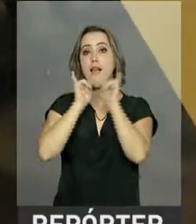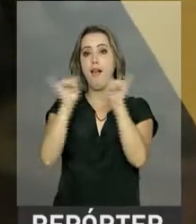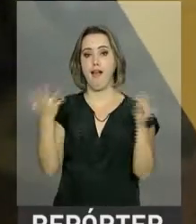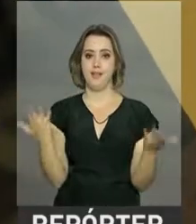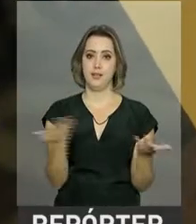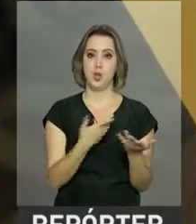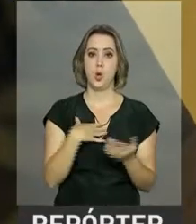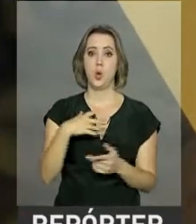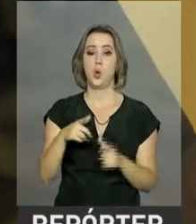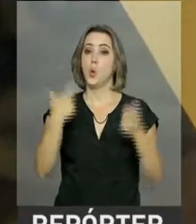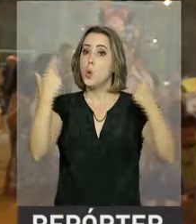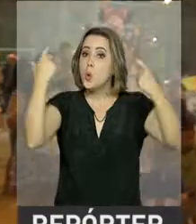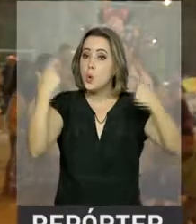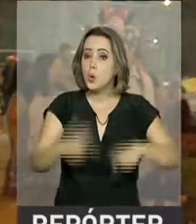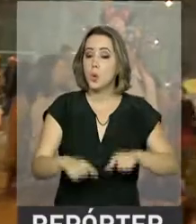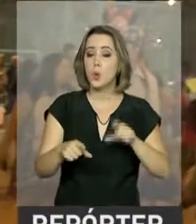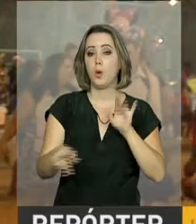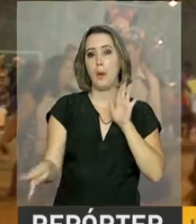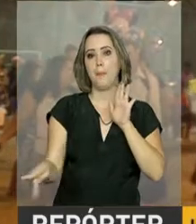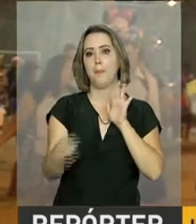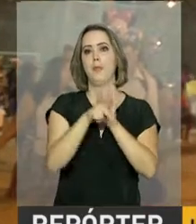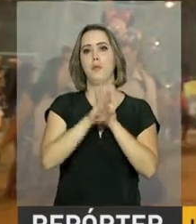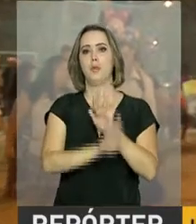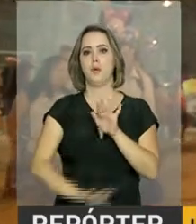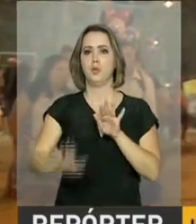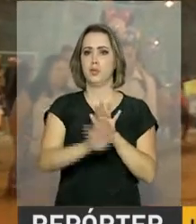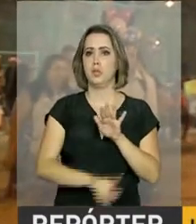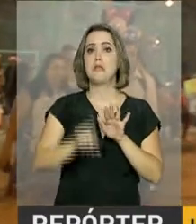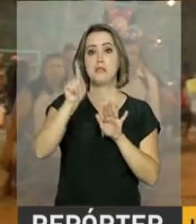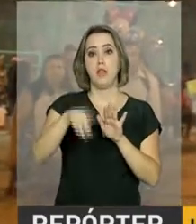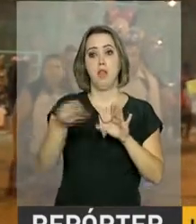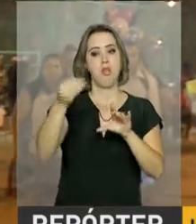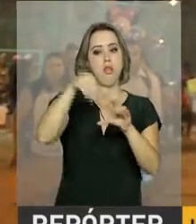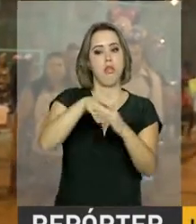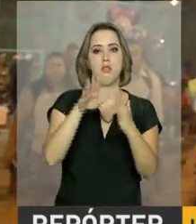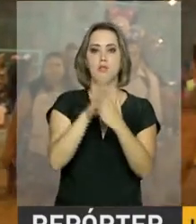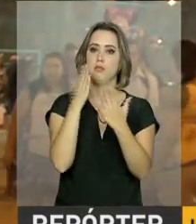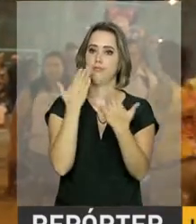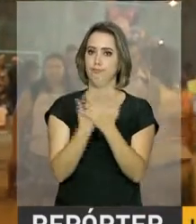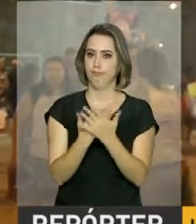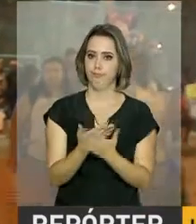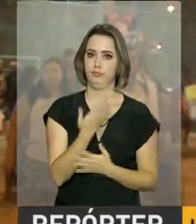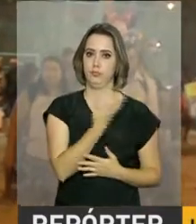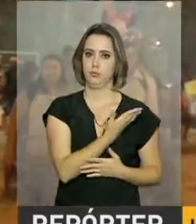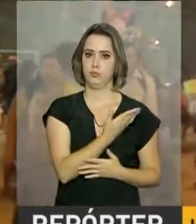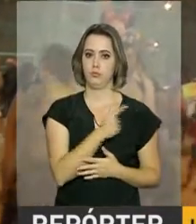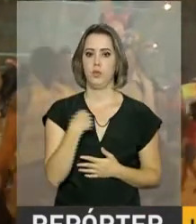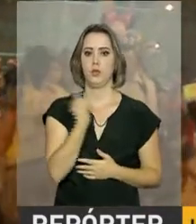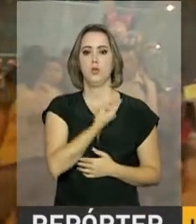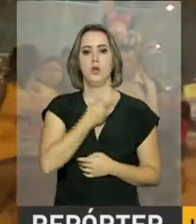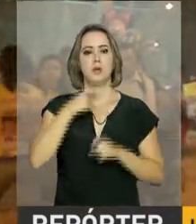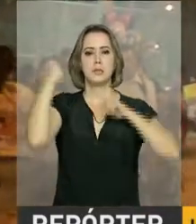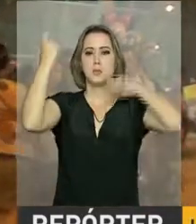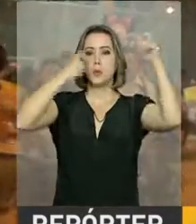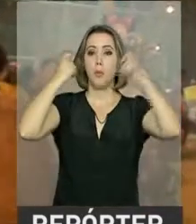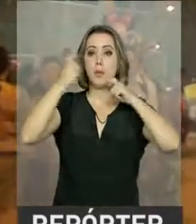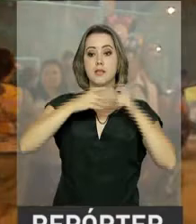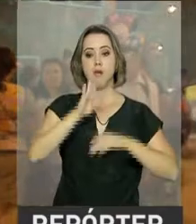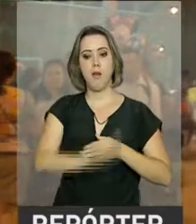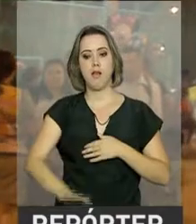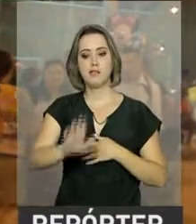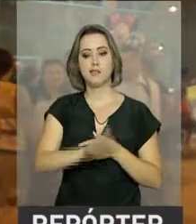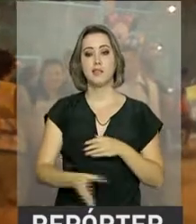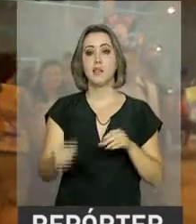criança é na escola. Catalata é contra o trabalho infantil, né? A preocupação nossa das crianças está na escola, está